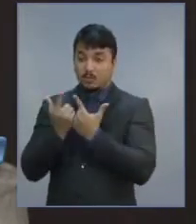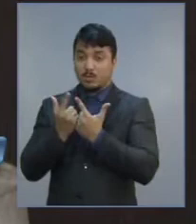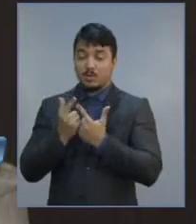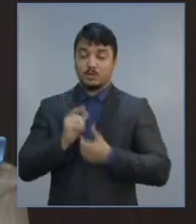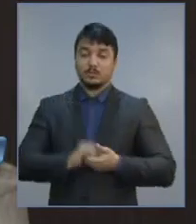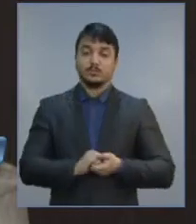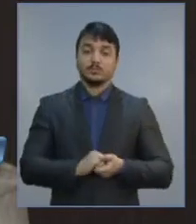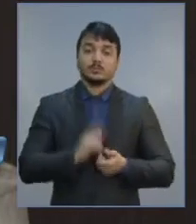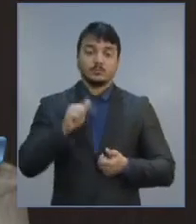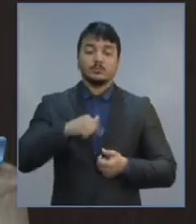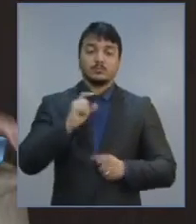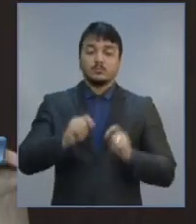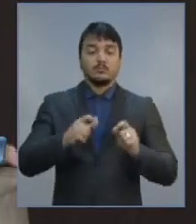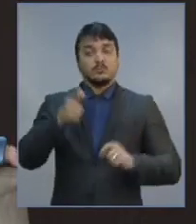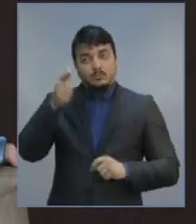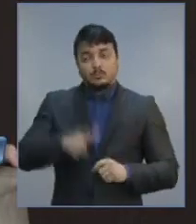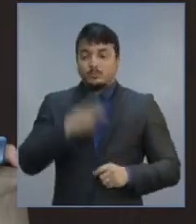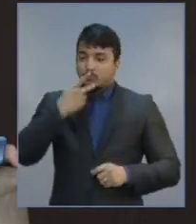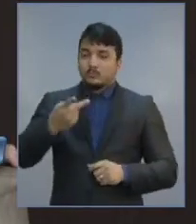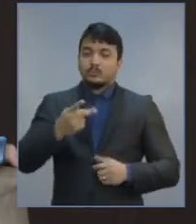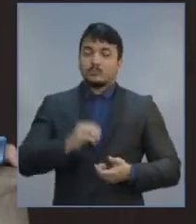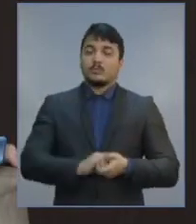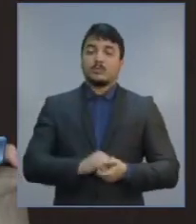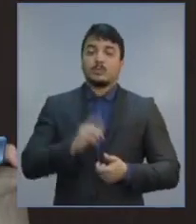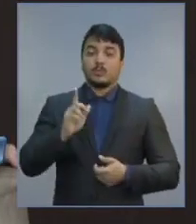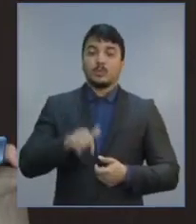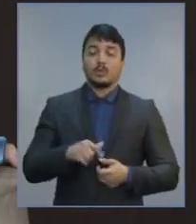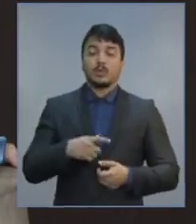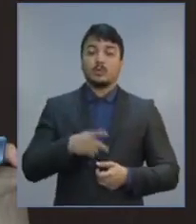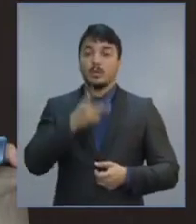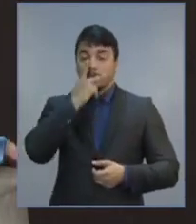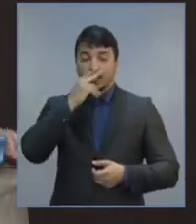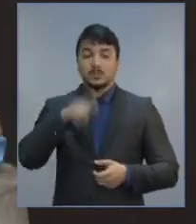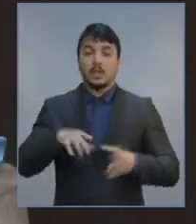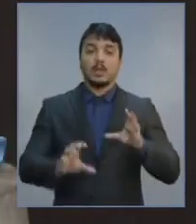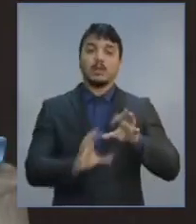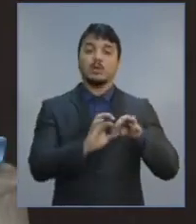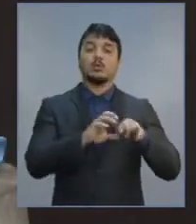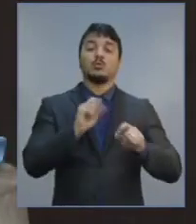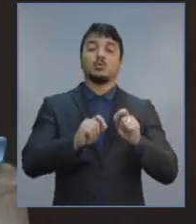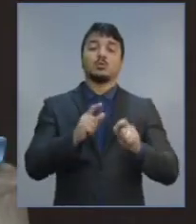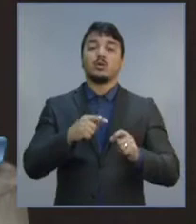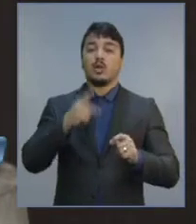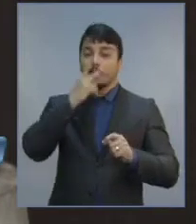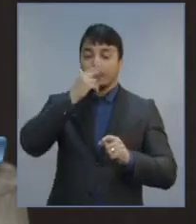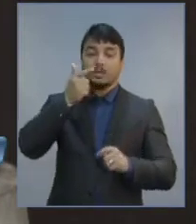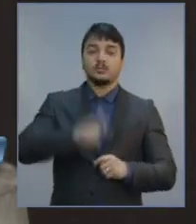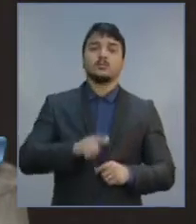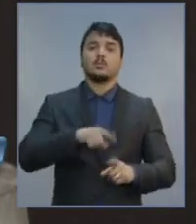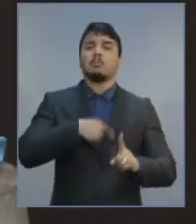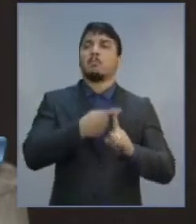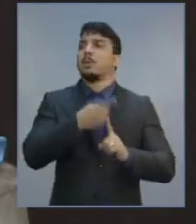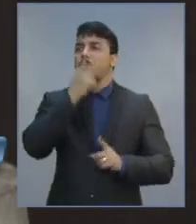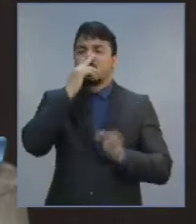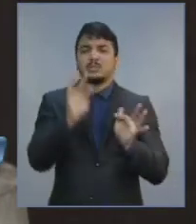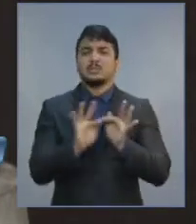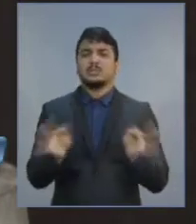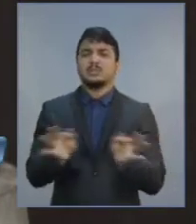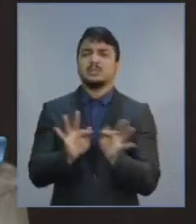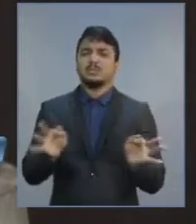elas, repito, elas se inscrevem no mais básico,